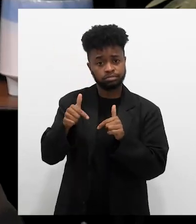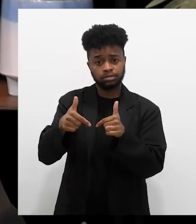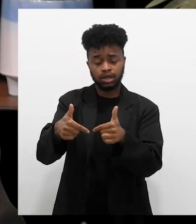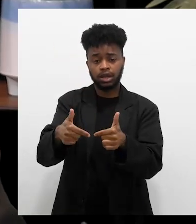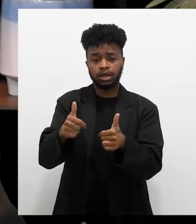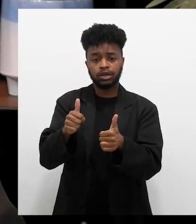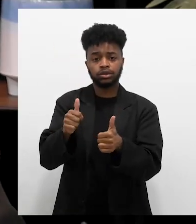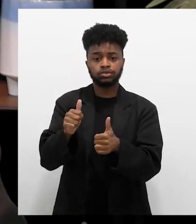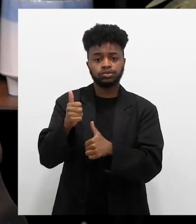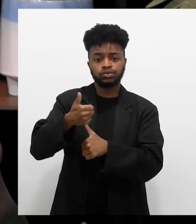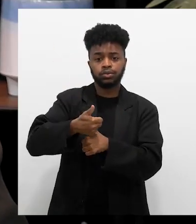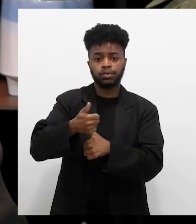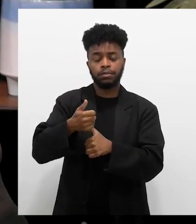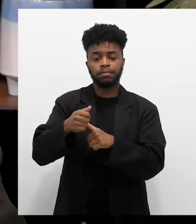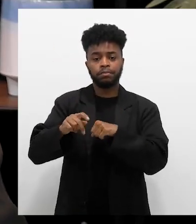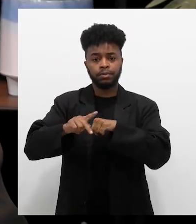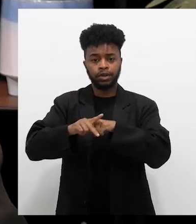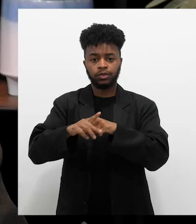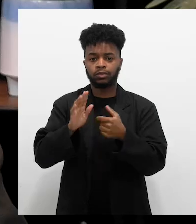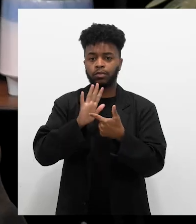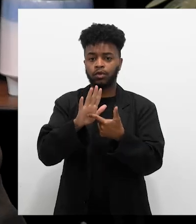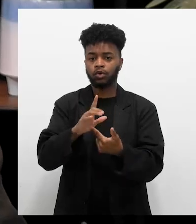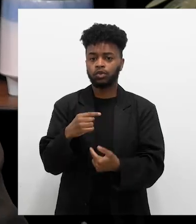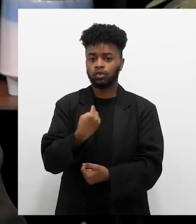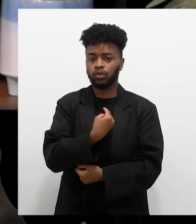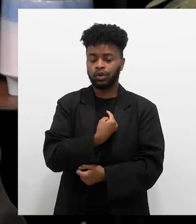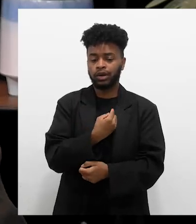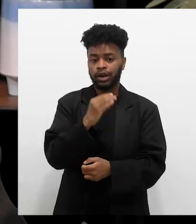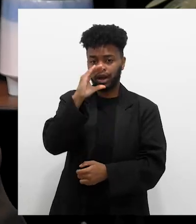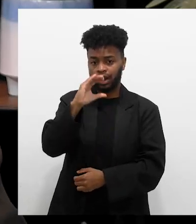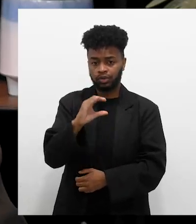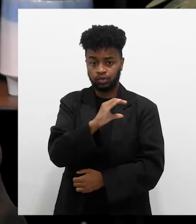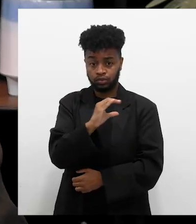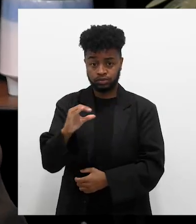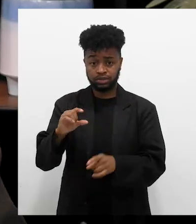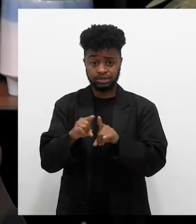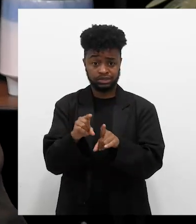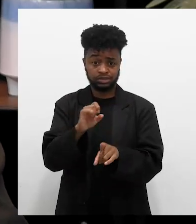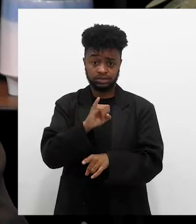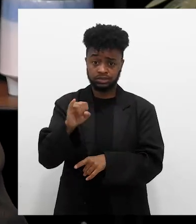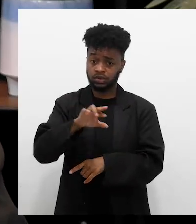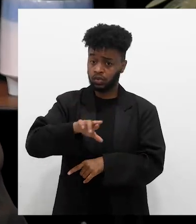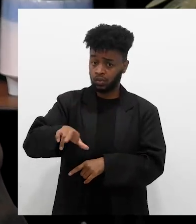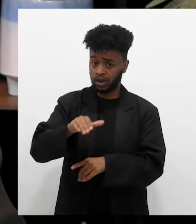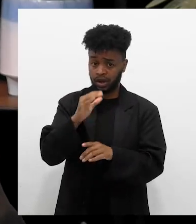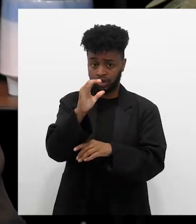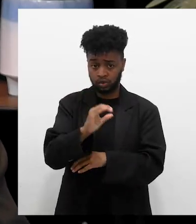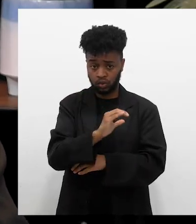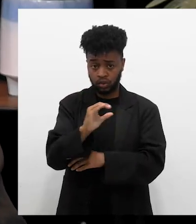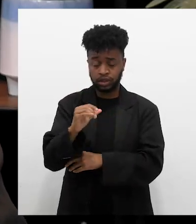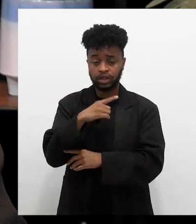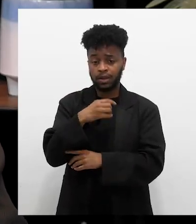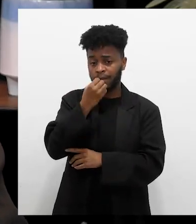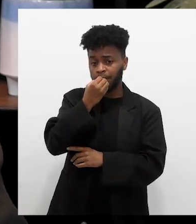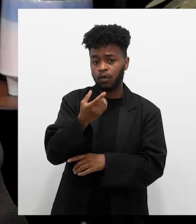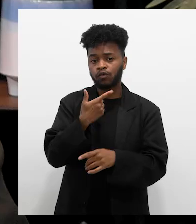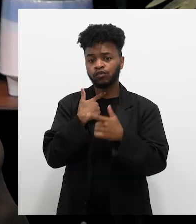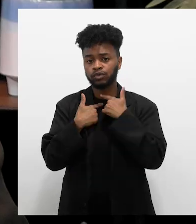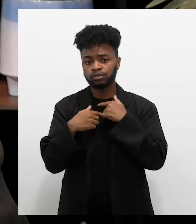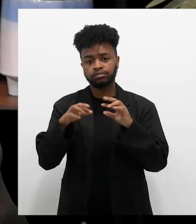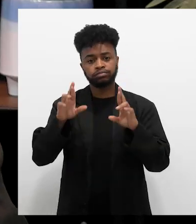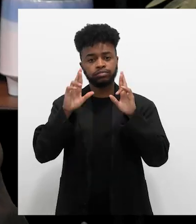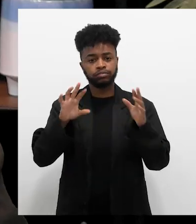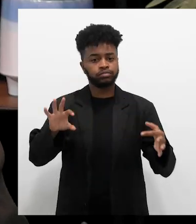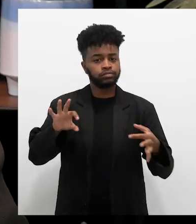que, como sucessor de Pedro, confirme a todos nós, católicos, na fé, e aos não católicos, mas homens e mulheres de boa vontade,